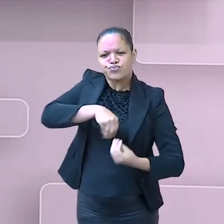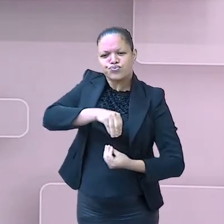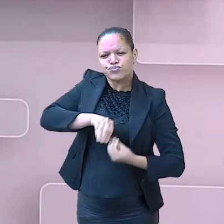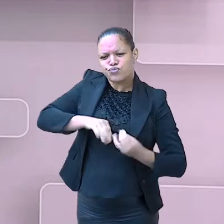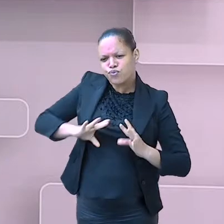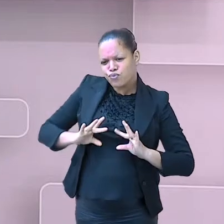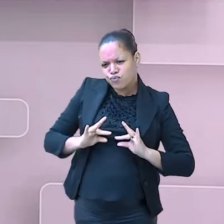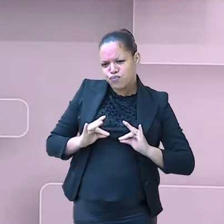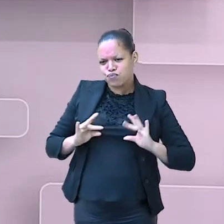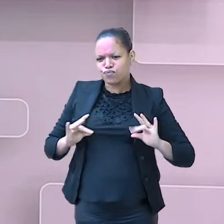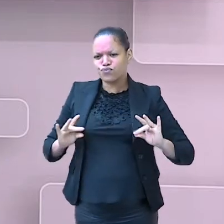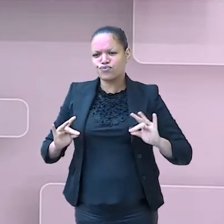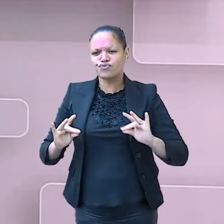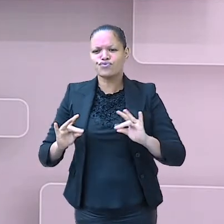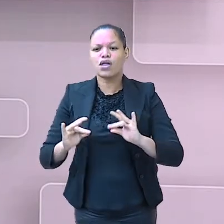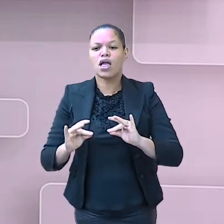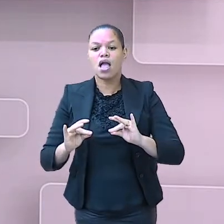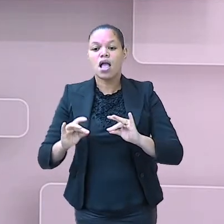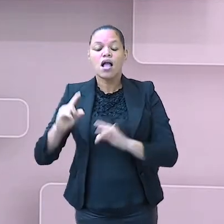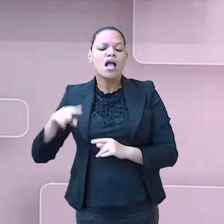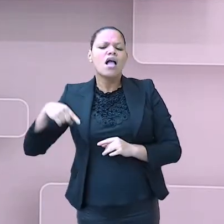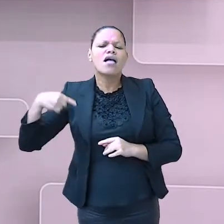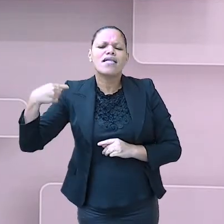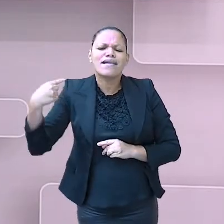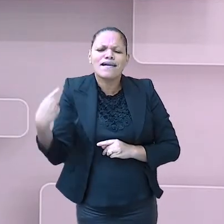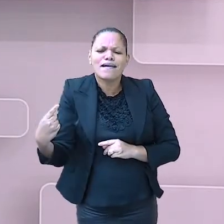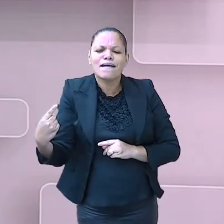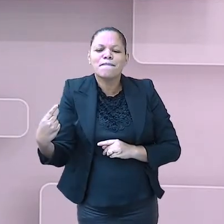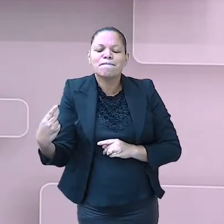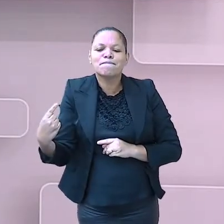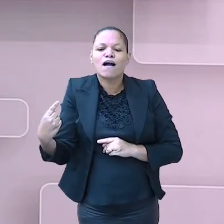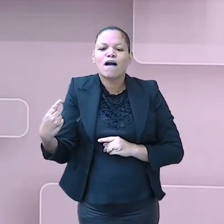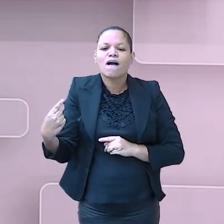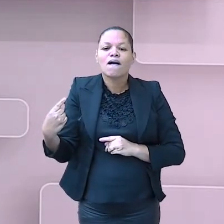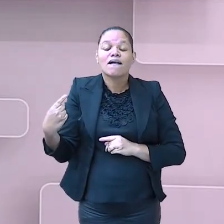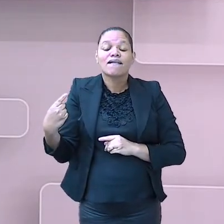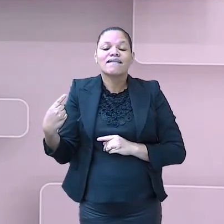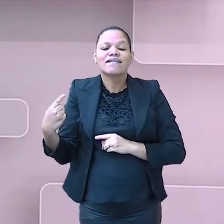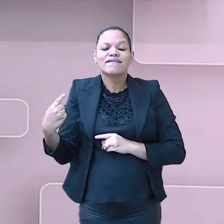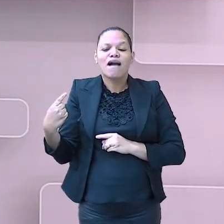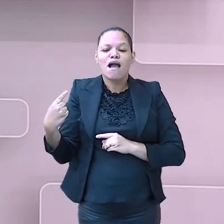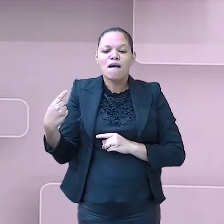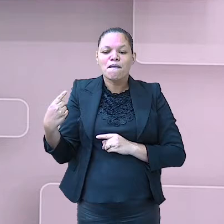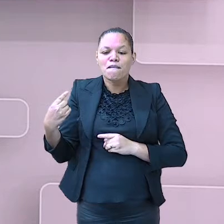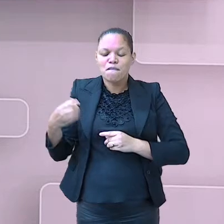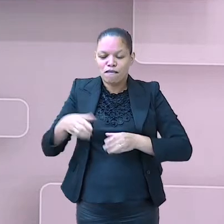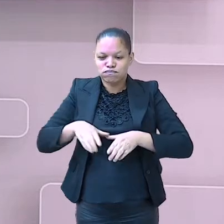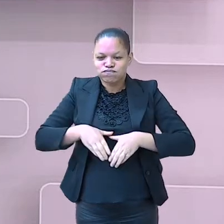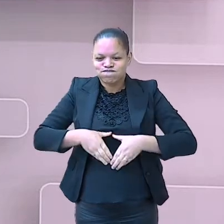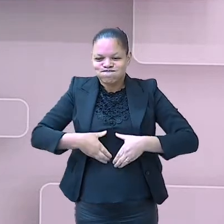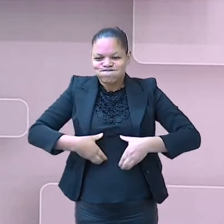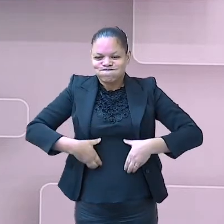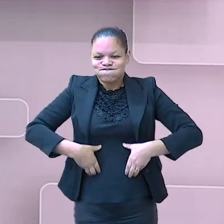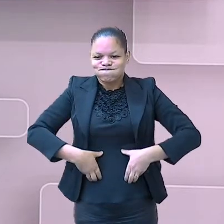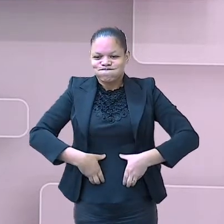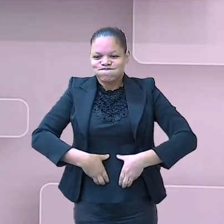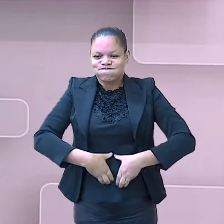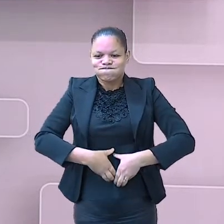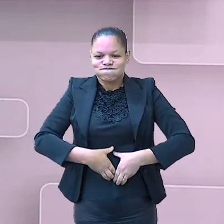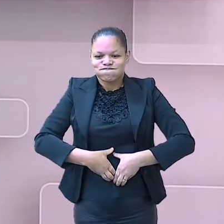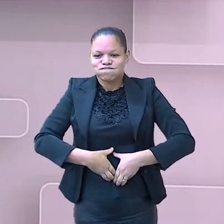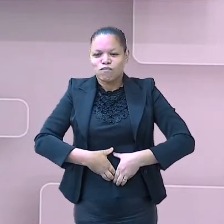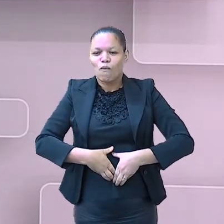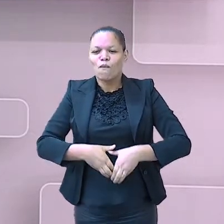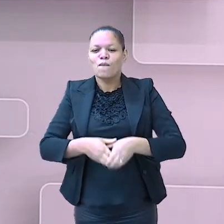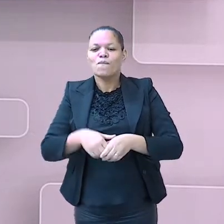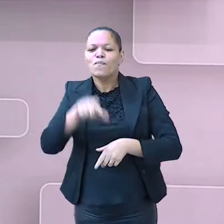líquidos. Depois disso, ele vai lá para a moela, que é uma espécie de estômago mecânico. A